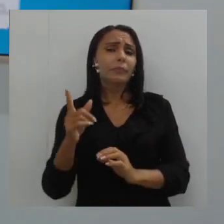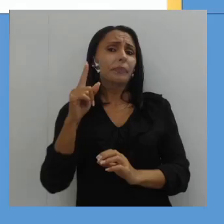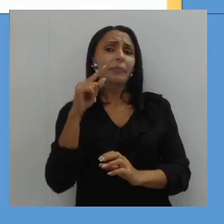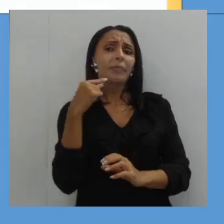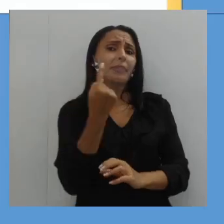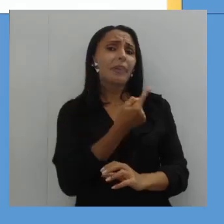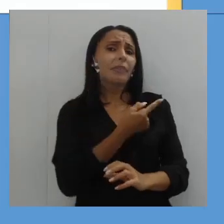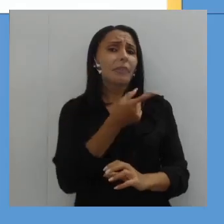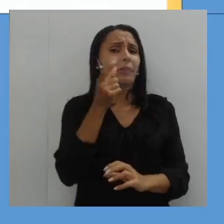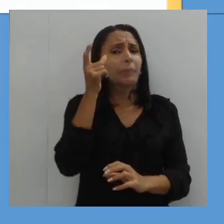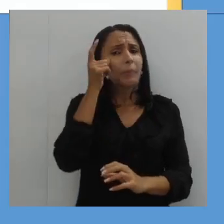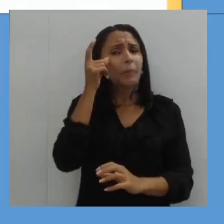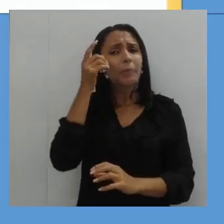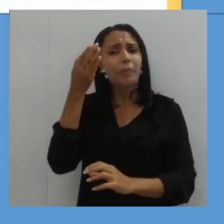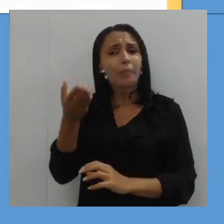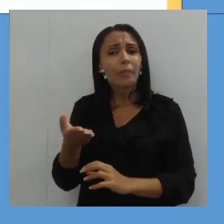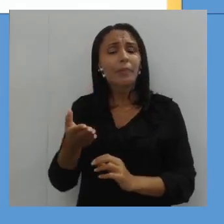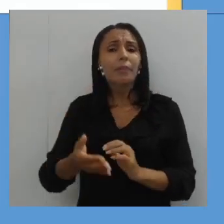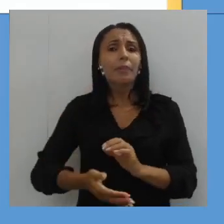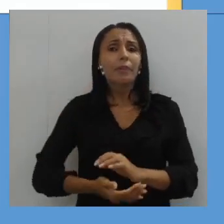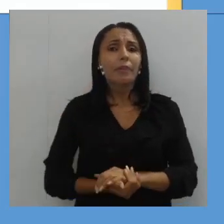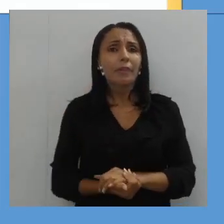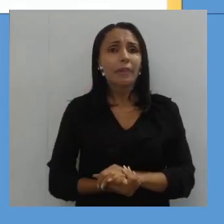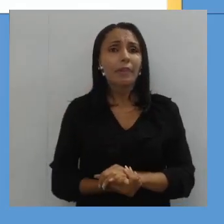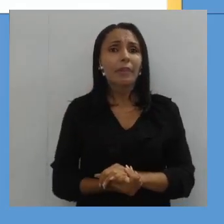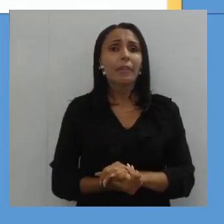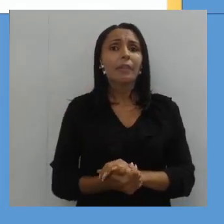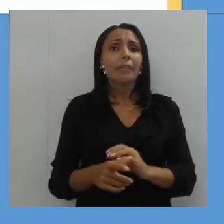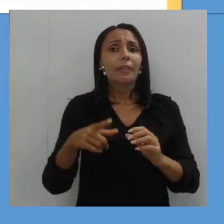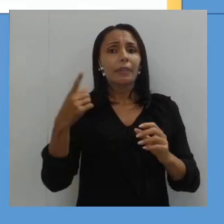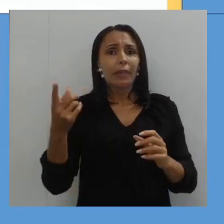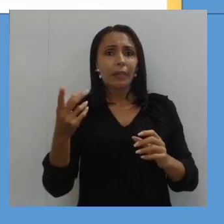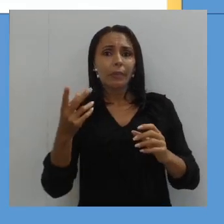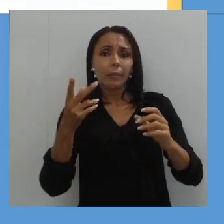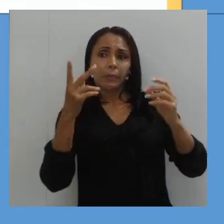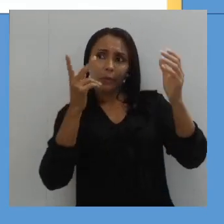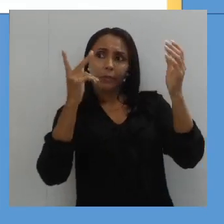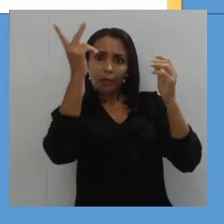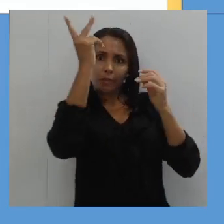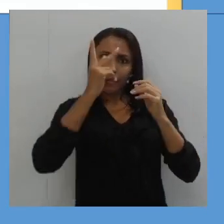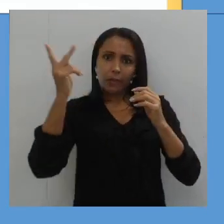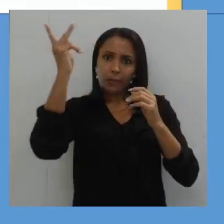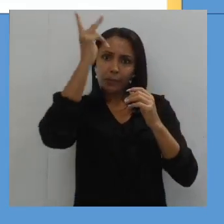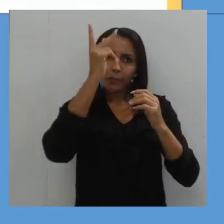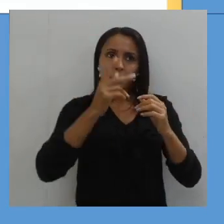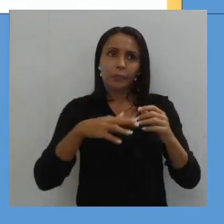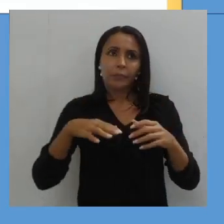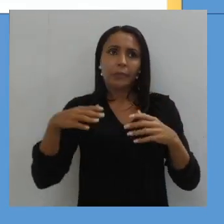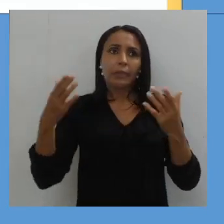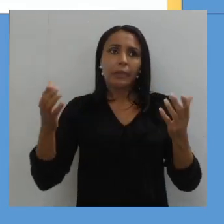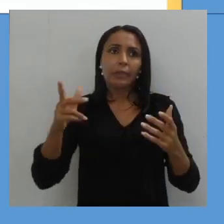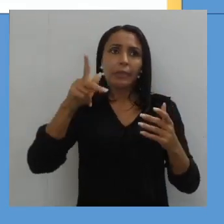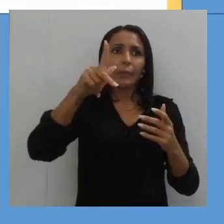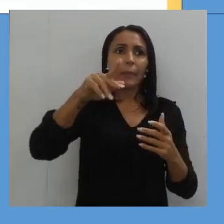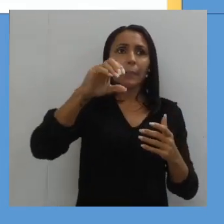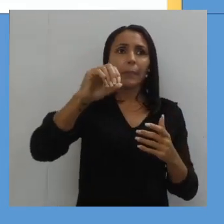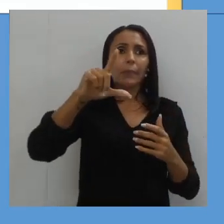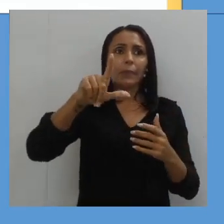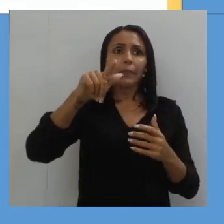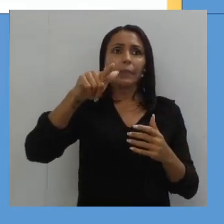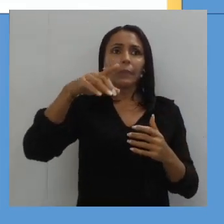for observar, a gente está vendo aqui uma imagem em que nós temos um polígono com vértice dentro de um